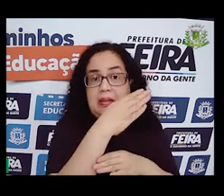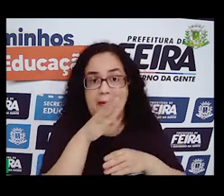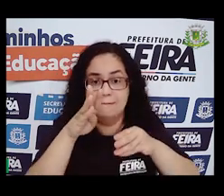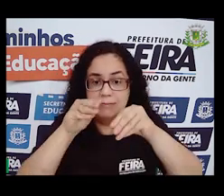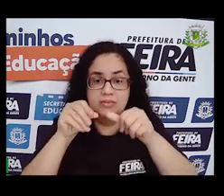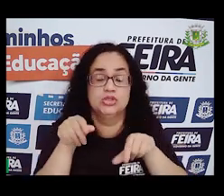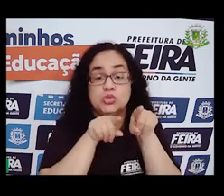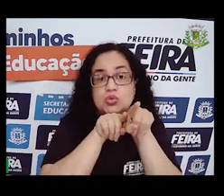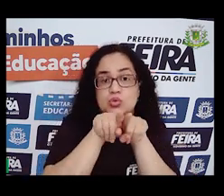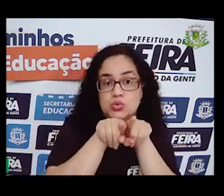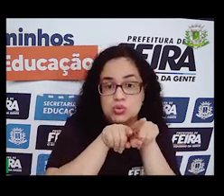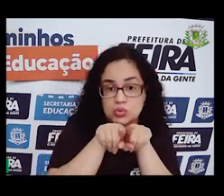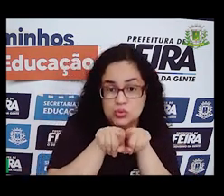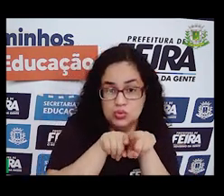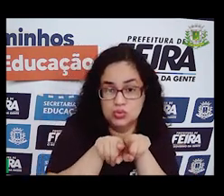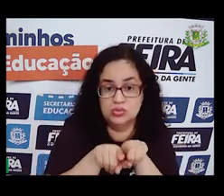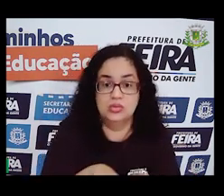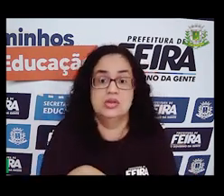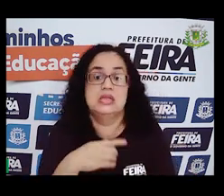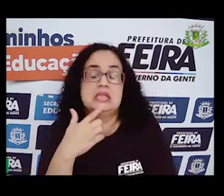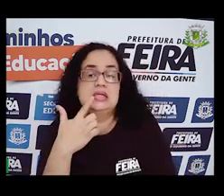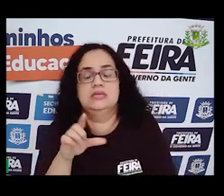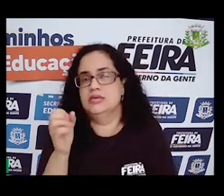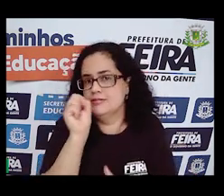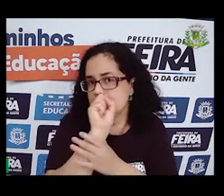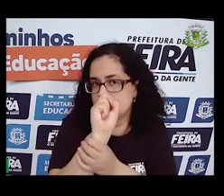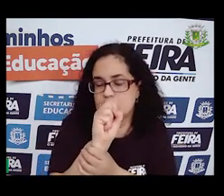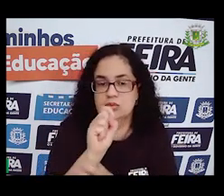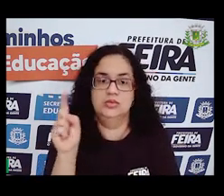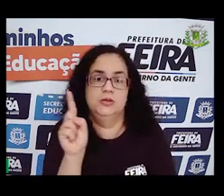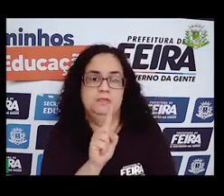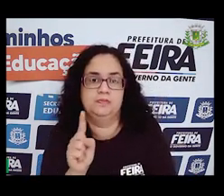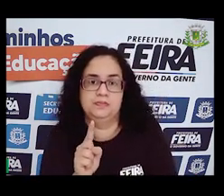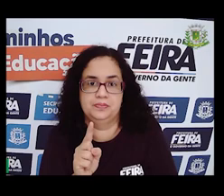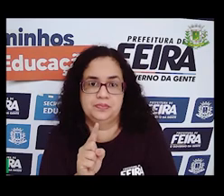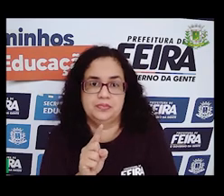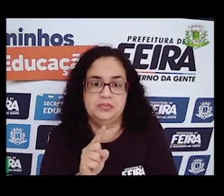os seus irmãos lhe tenham dito que não era segura.